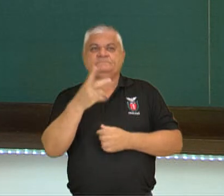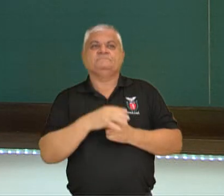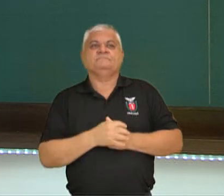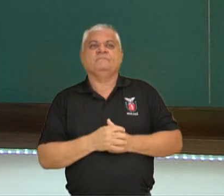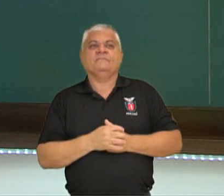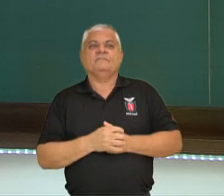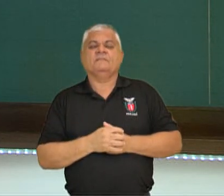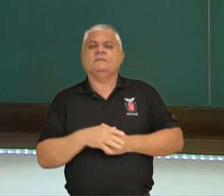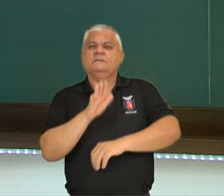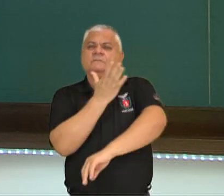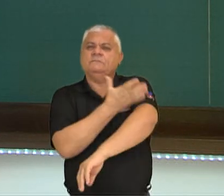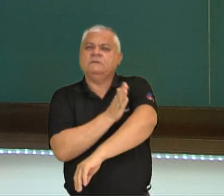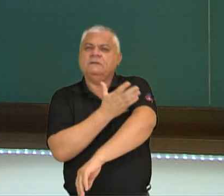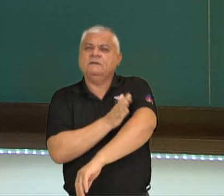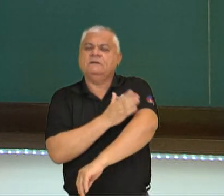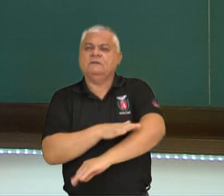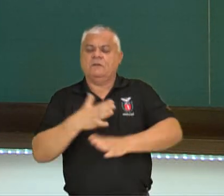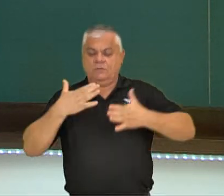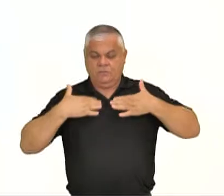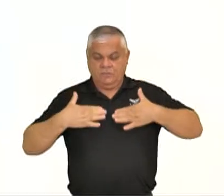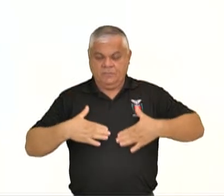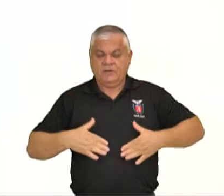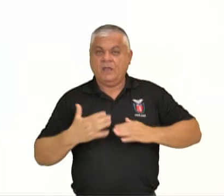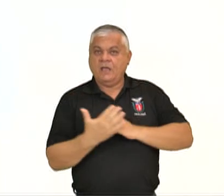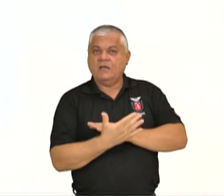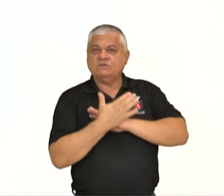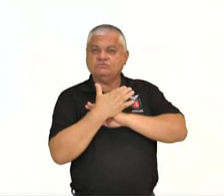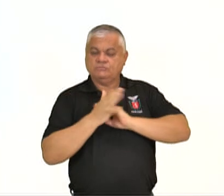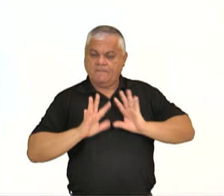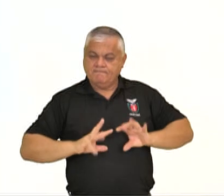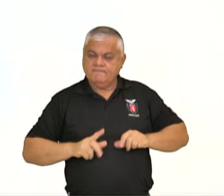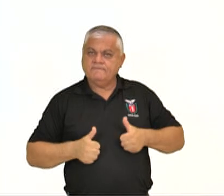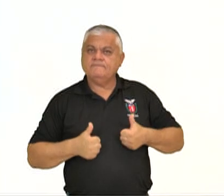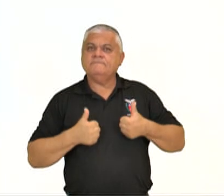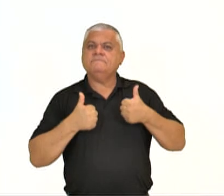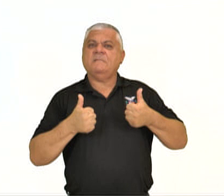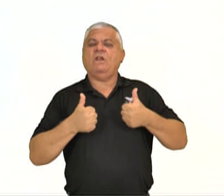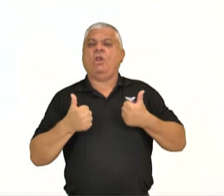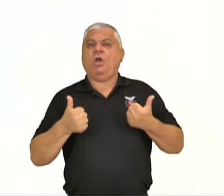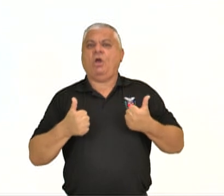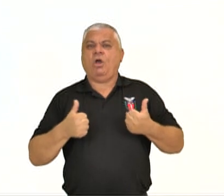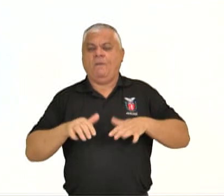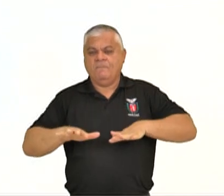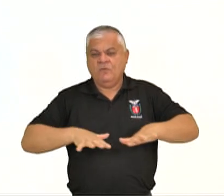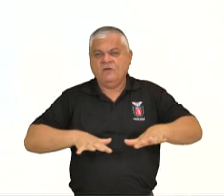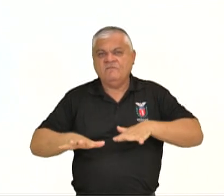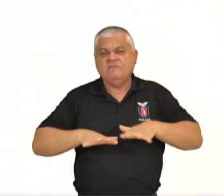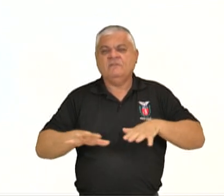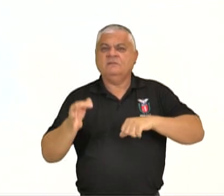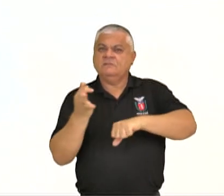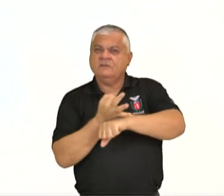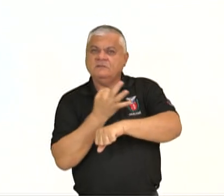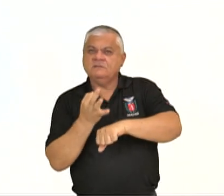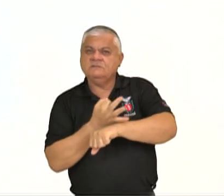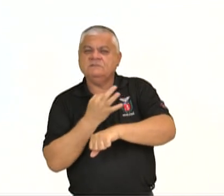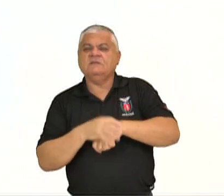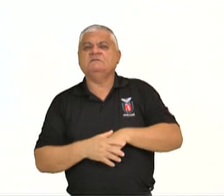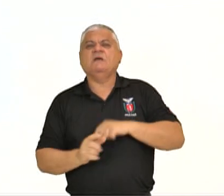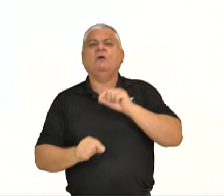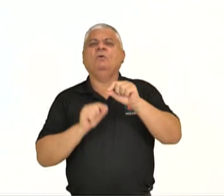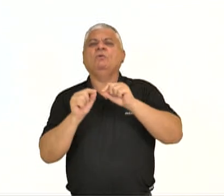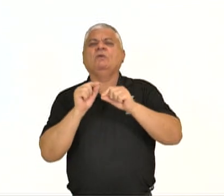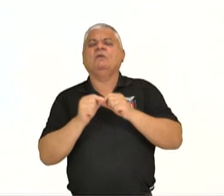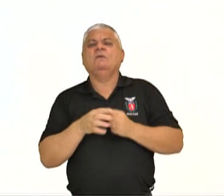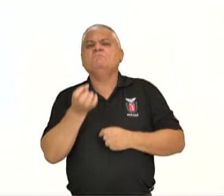então, práticas corporais que ajudam a melhorar o condicionamento, a flexibilidade e a resistência. Que